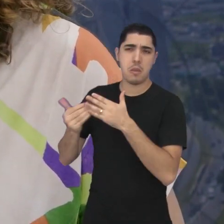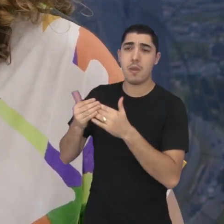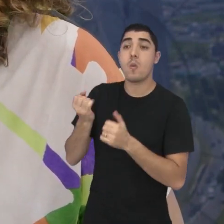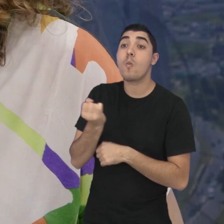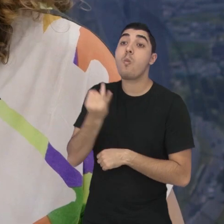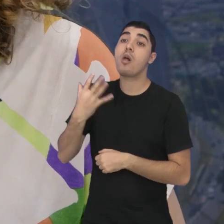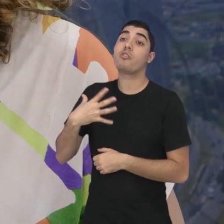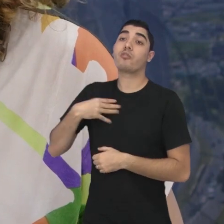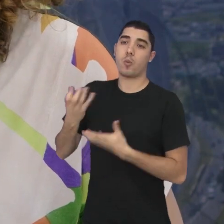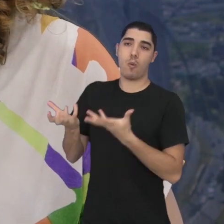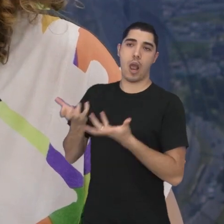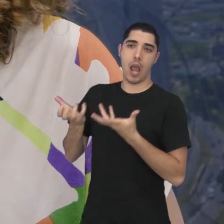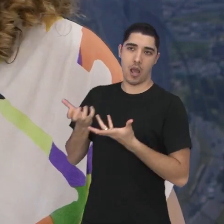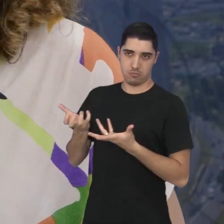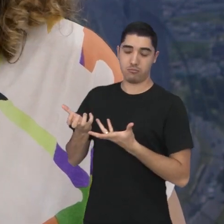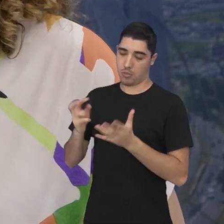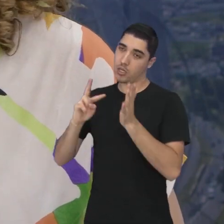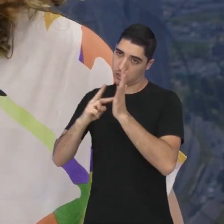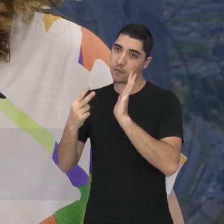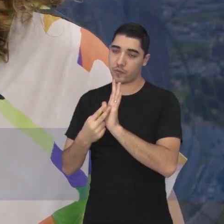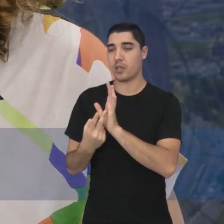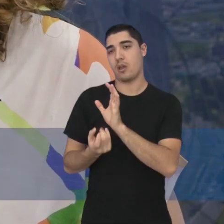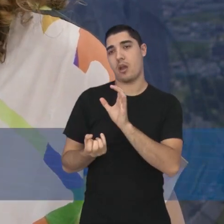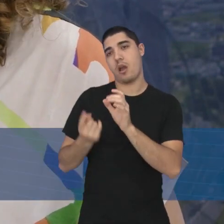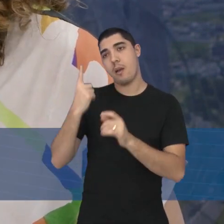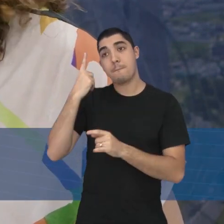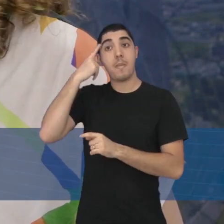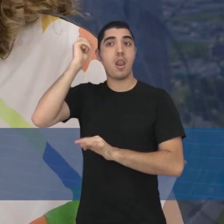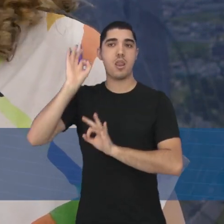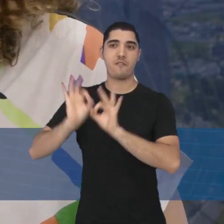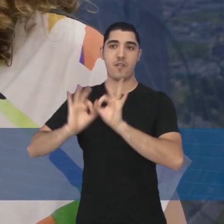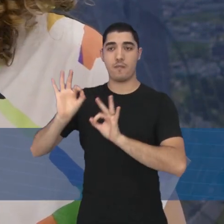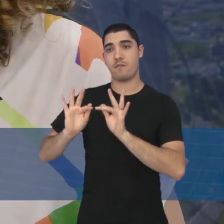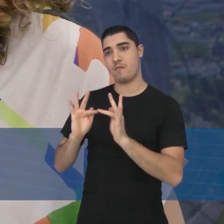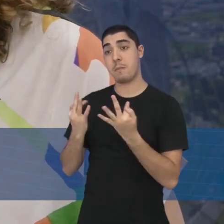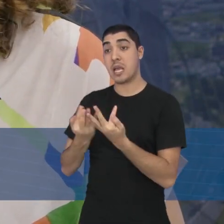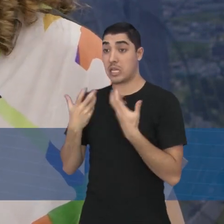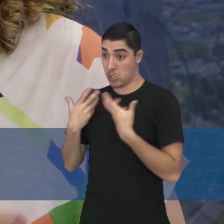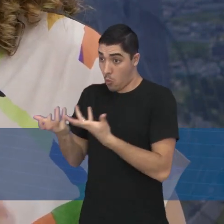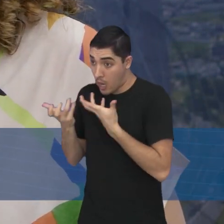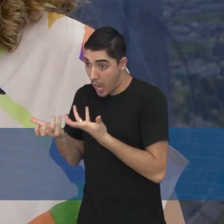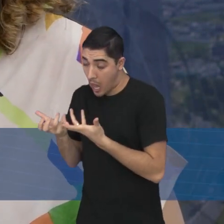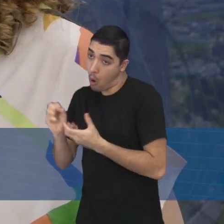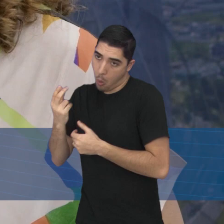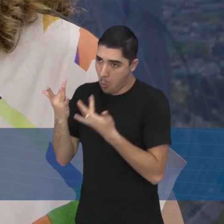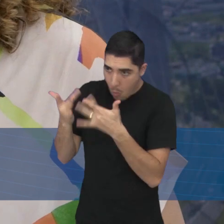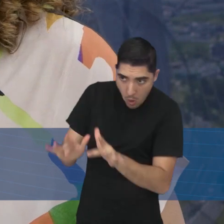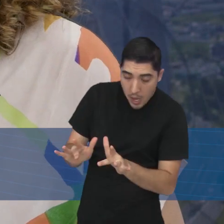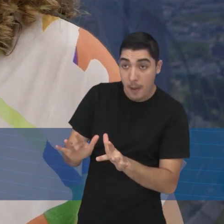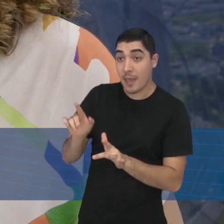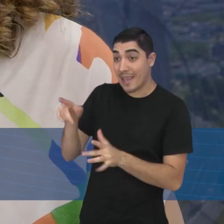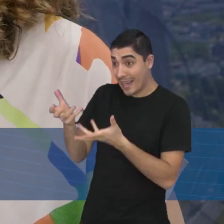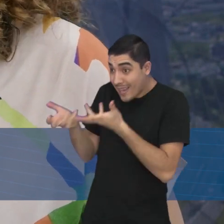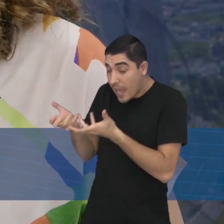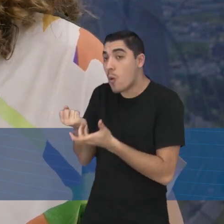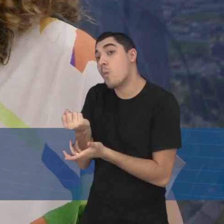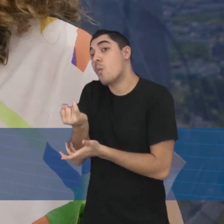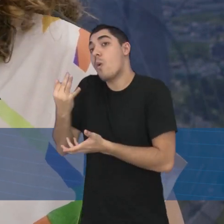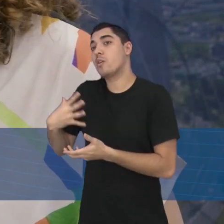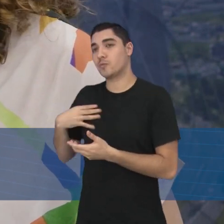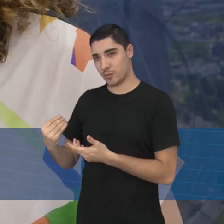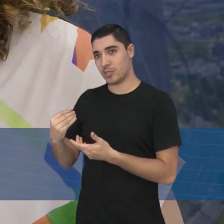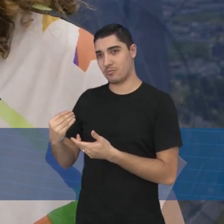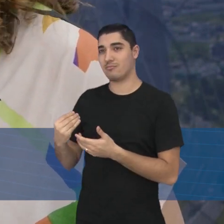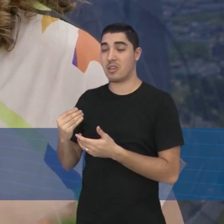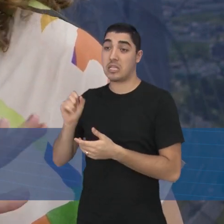composto, de quantos filhos vai ter. Se quer ter filhos ou não e quantos serão. Até quando aquela família vai estar aberta para receber